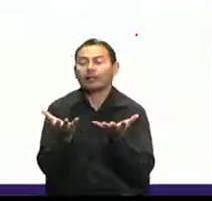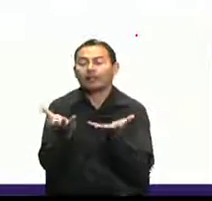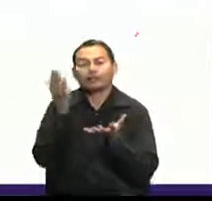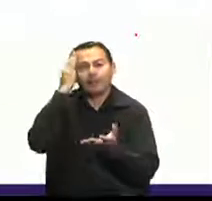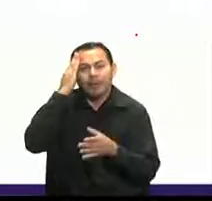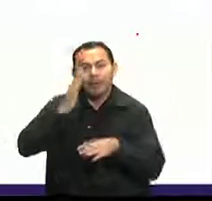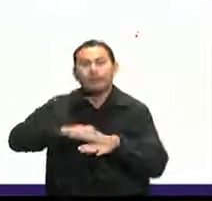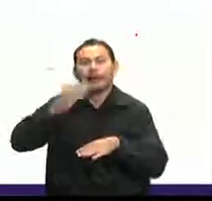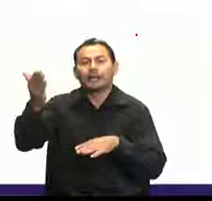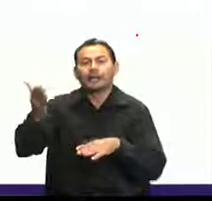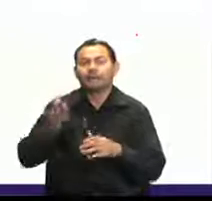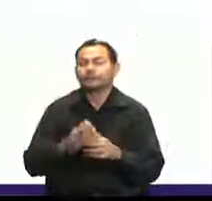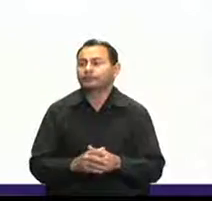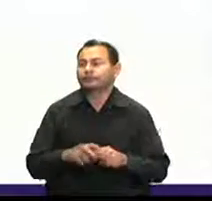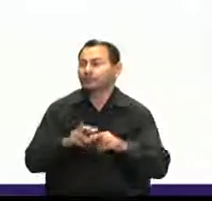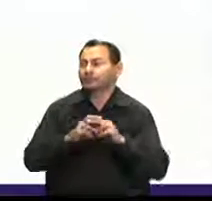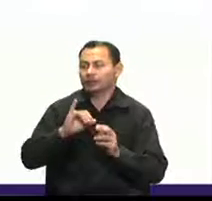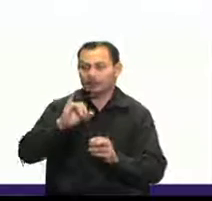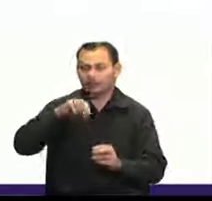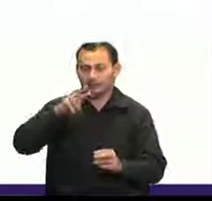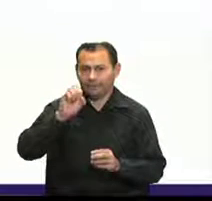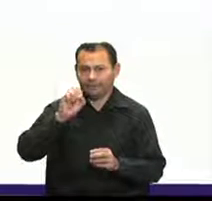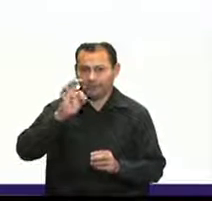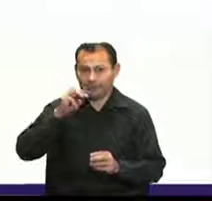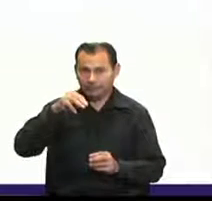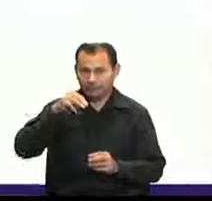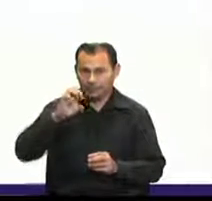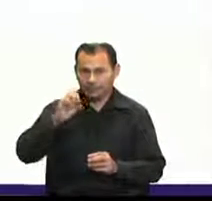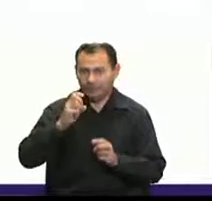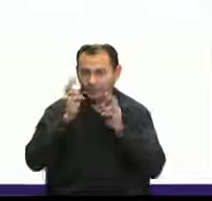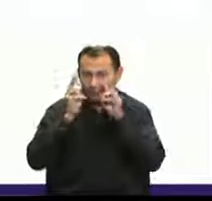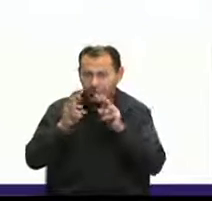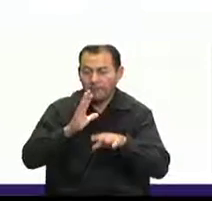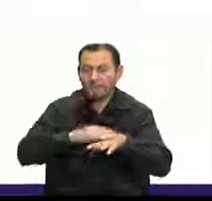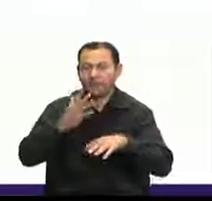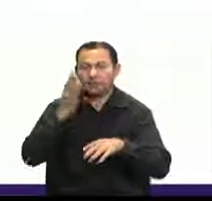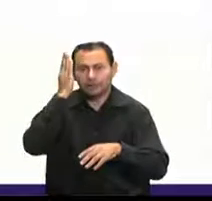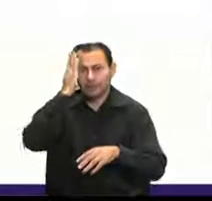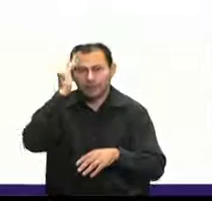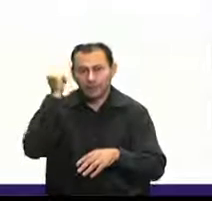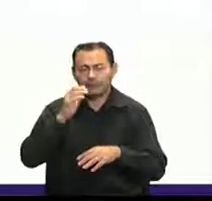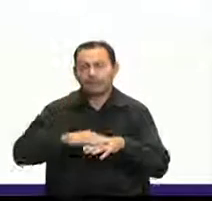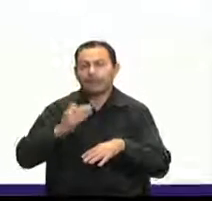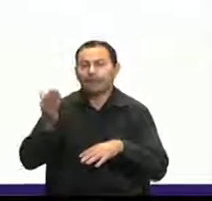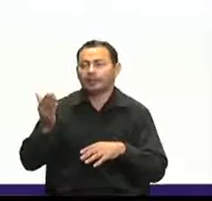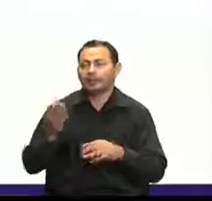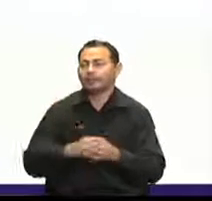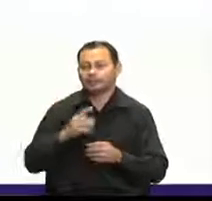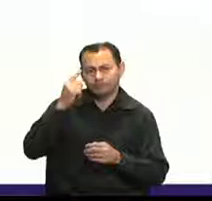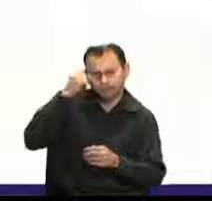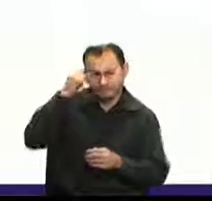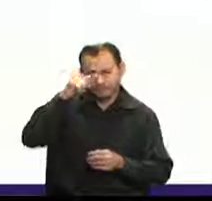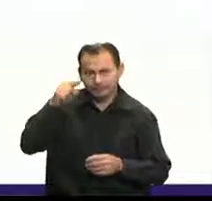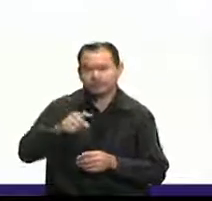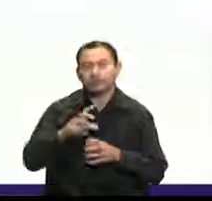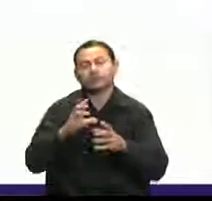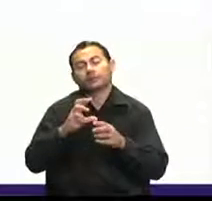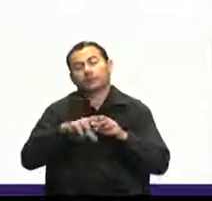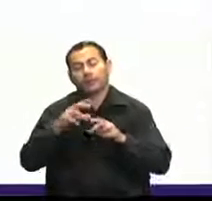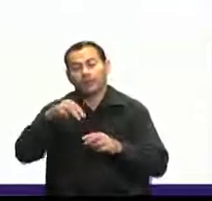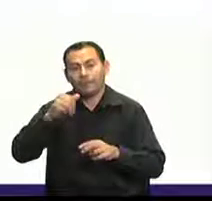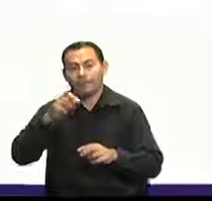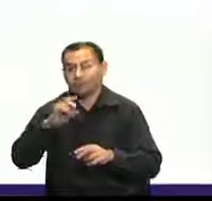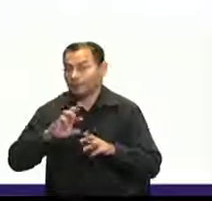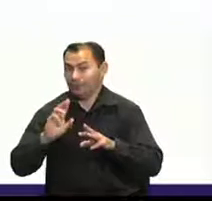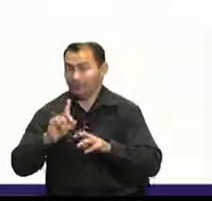saber mais sobre investimentos veja que quanto mais sabemos mais dúvidas temos e quanto a isso mas